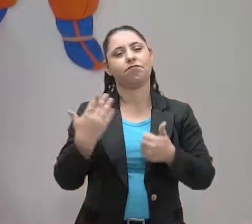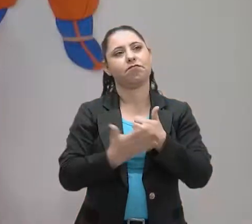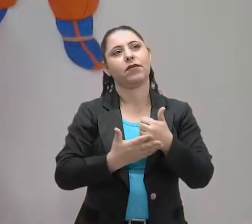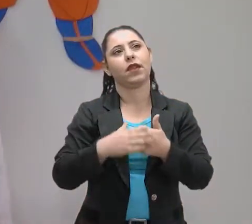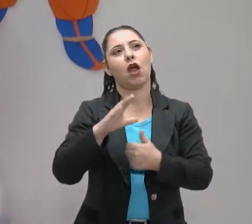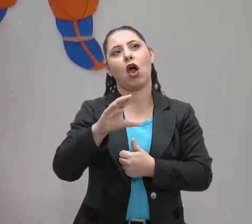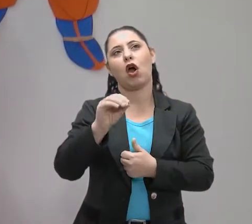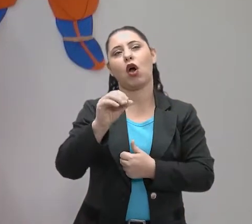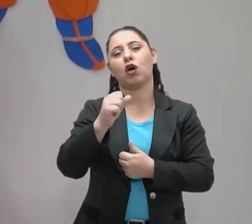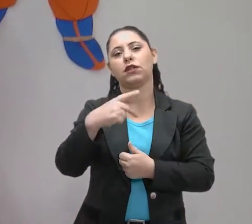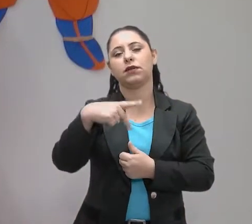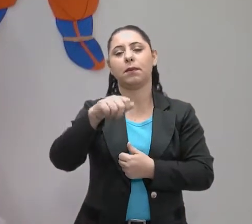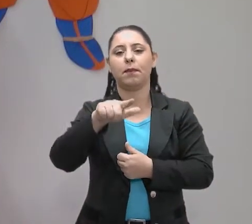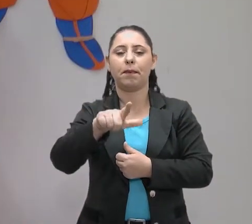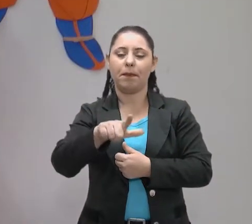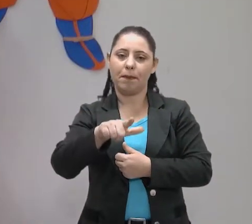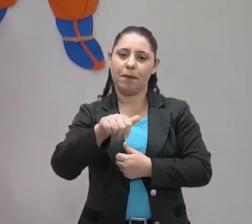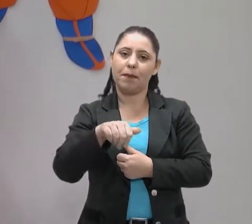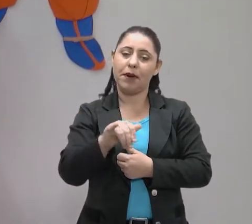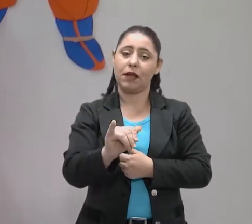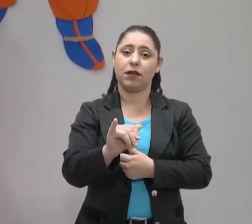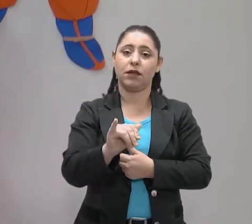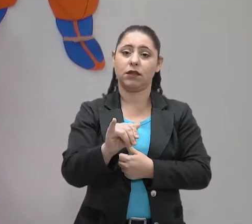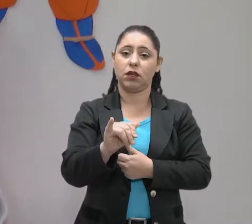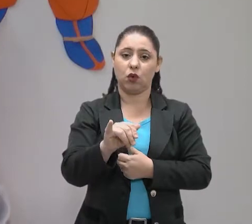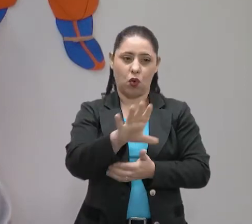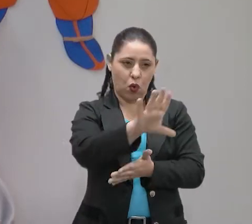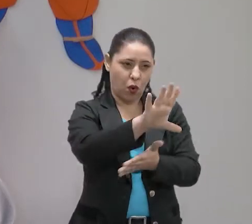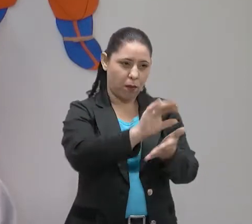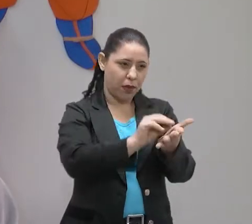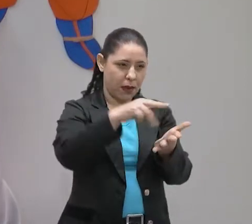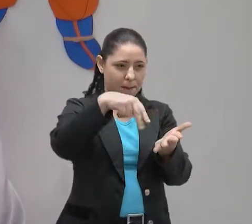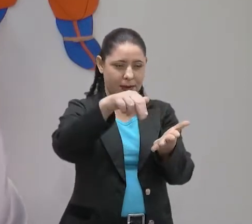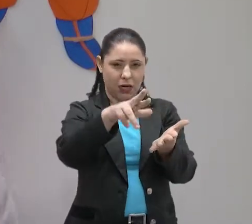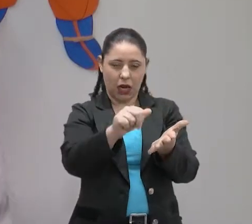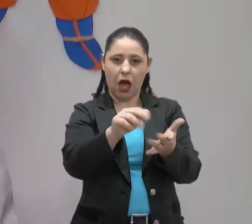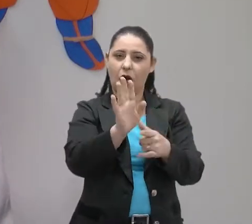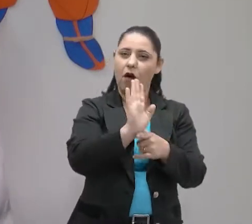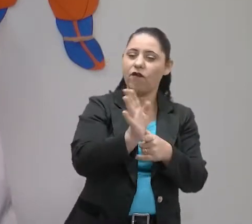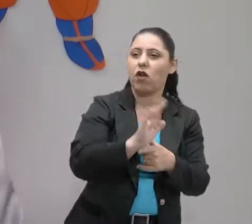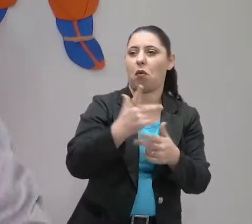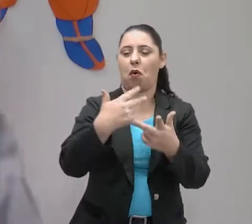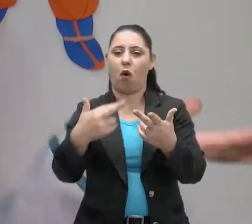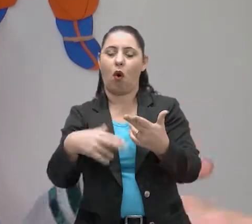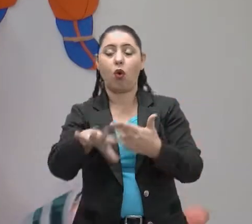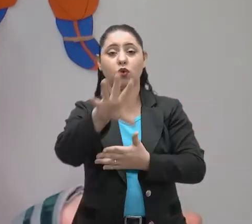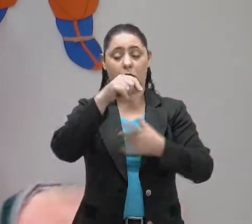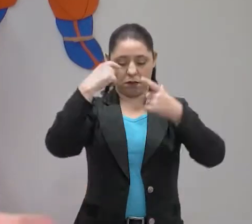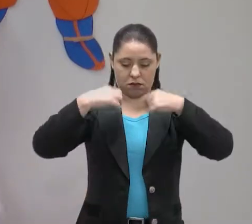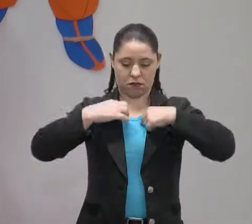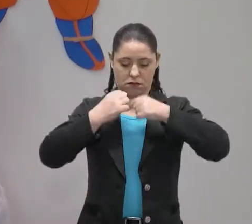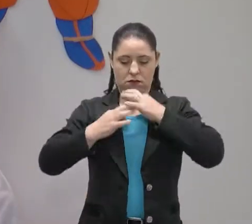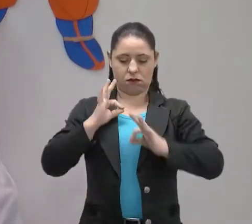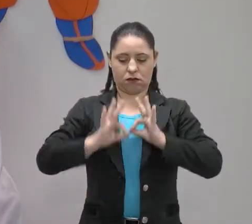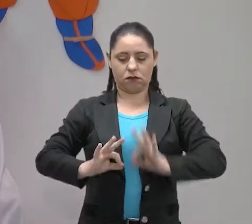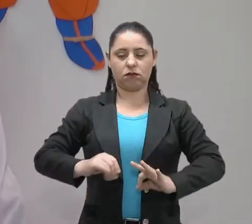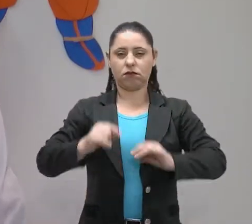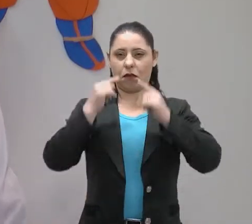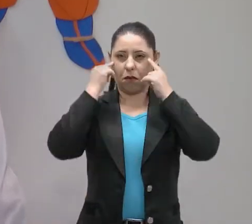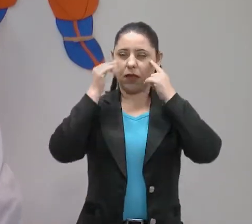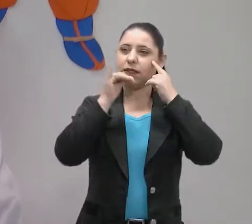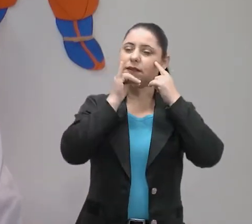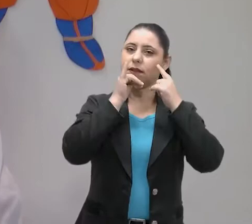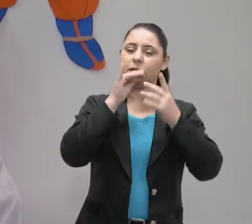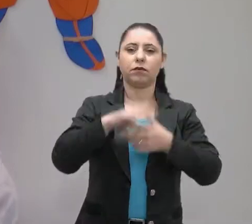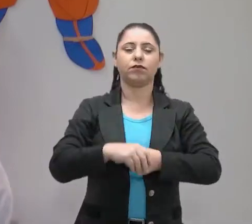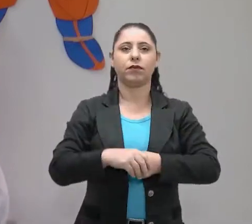Bom, basicamente cosplay é quando você se veste igual a um personagem de um anime, mangá, um filme, série, qualquer coisa. E